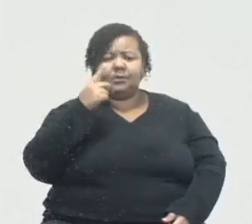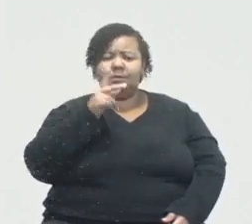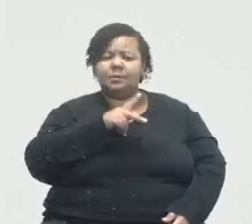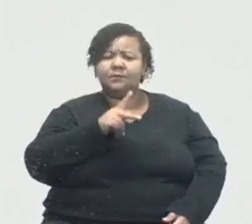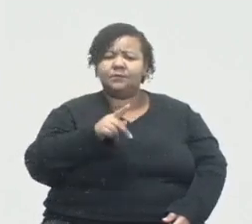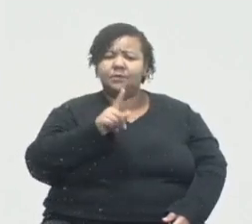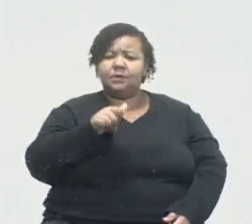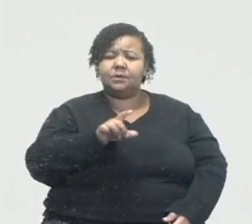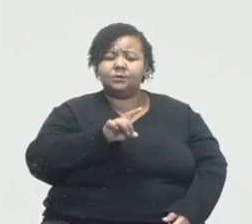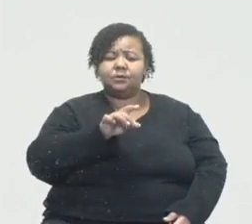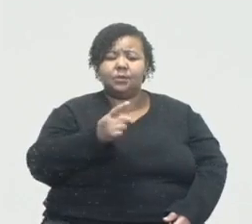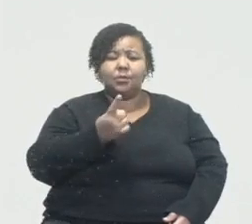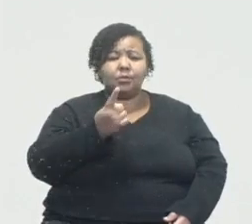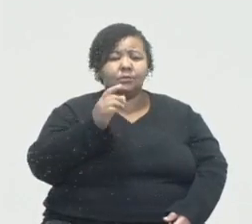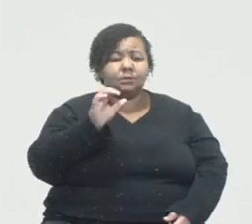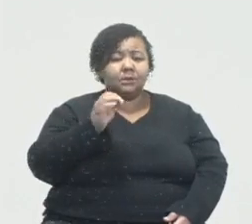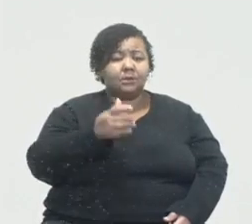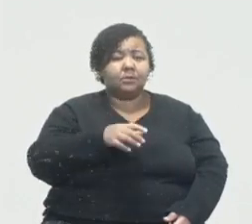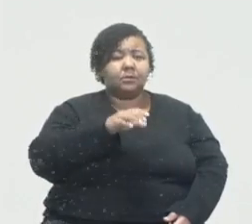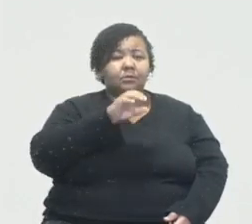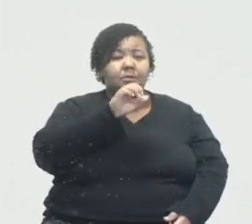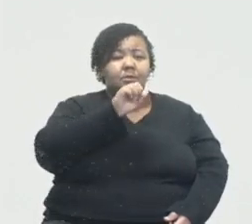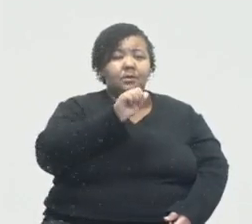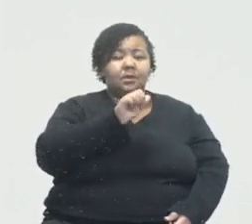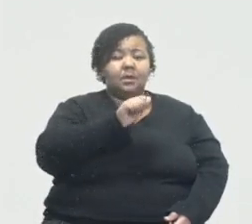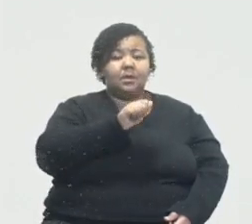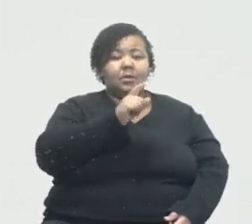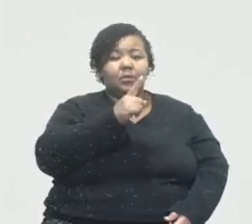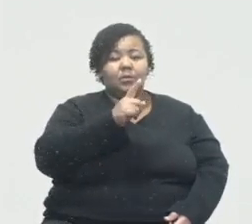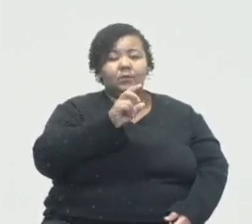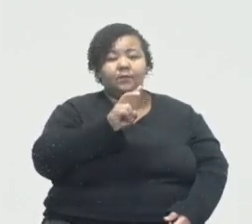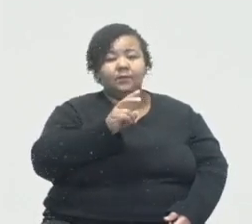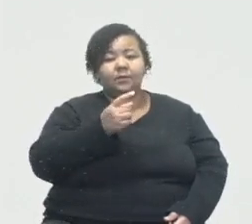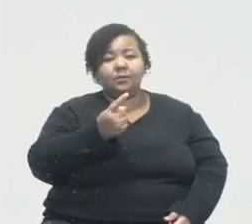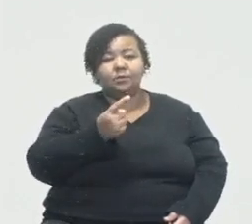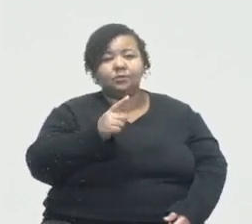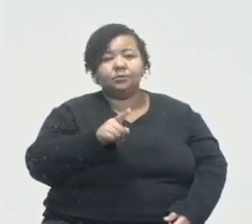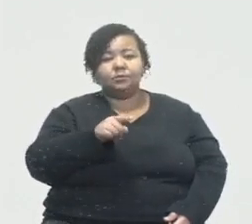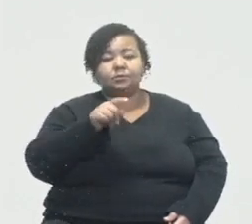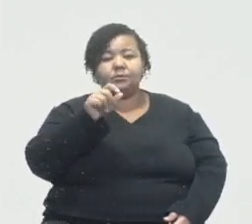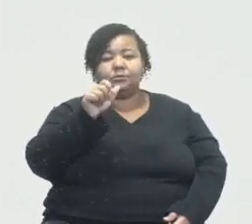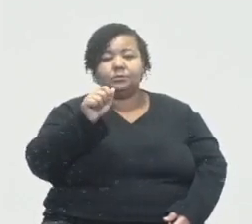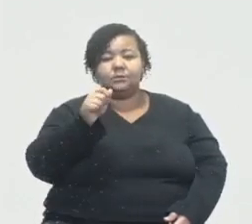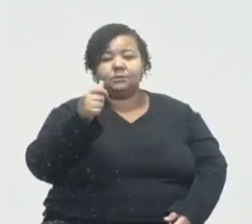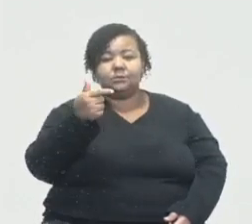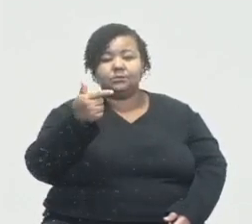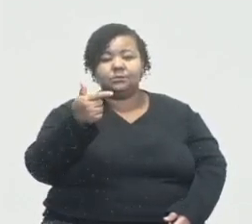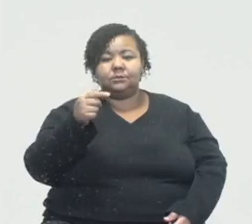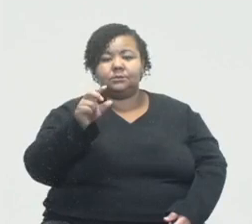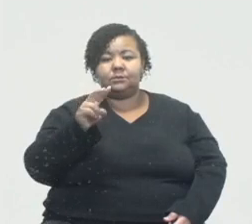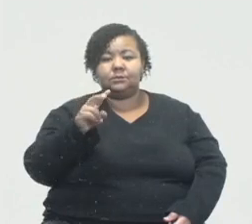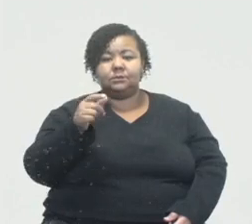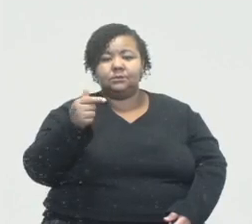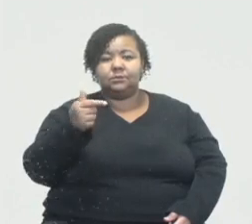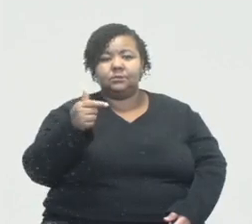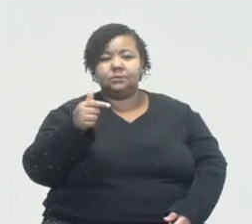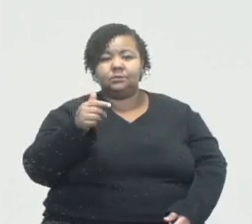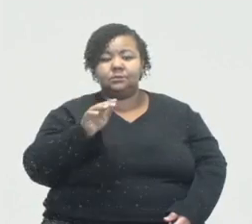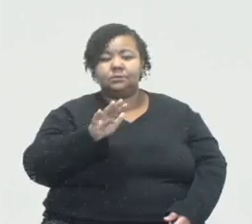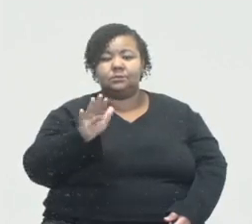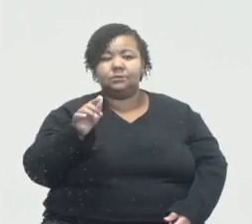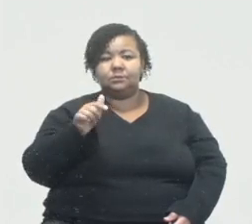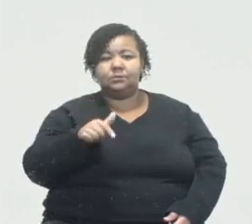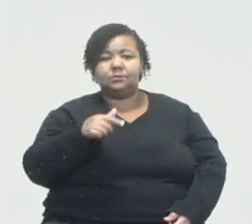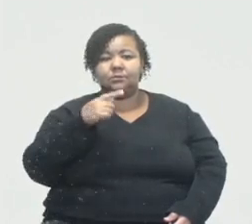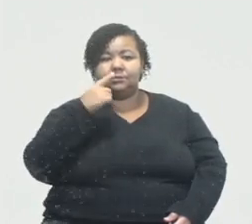lembra, professora? Era assim A1, nosso vetor 1, A2, V2,